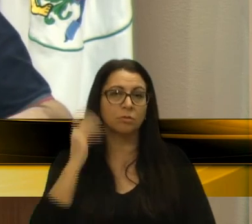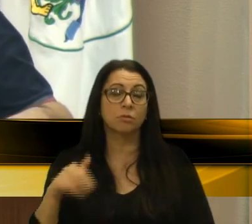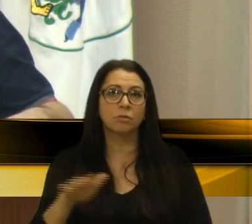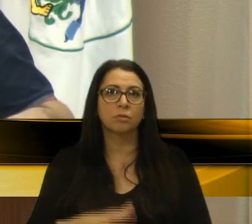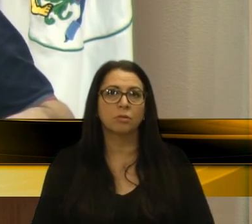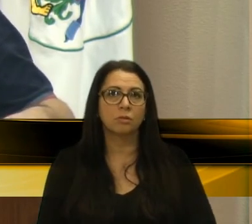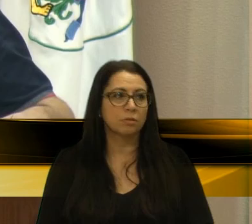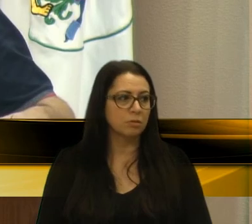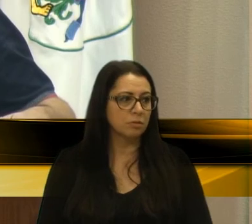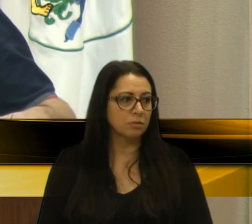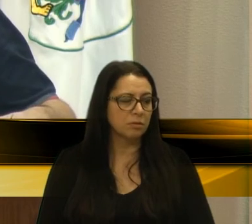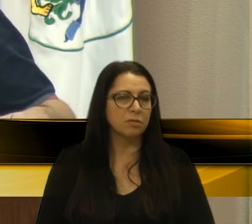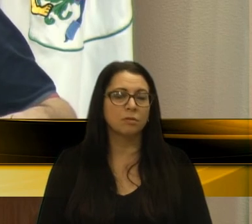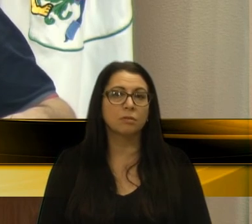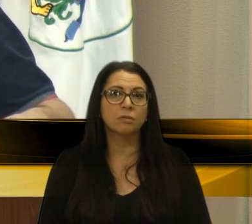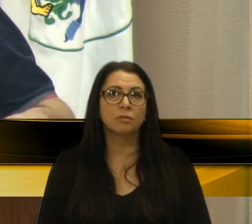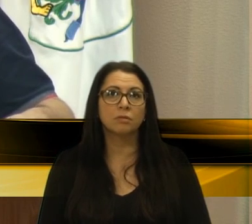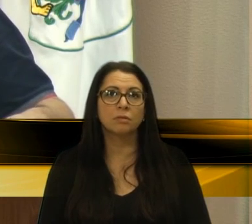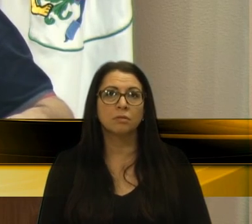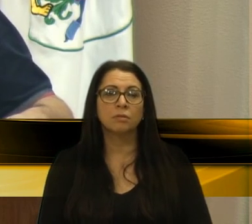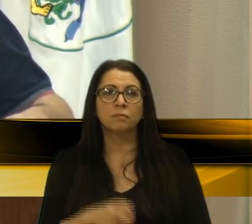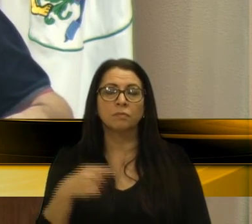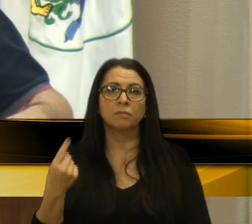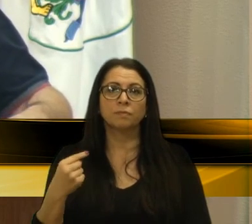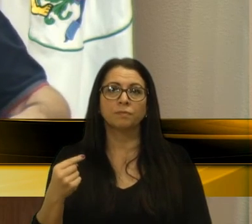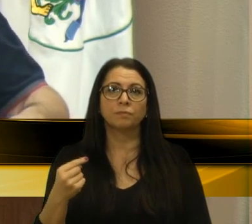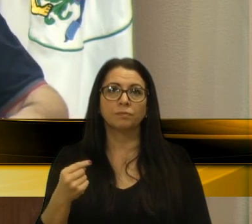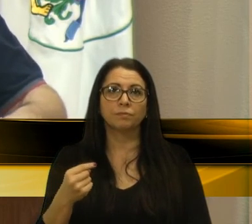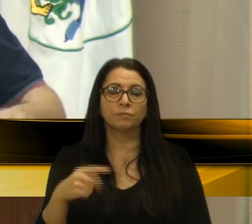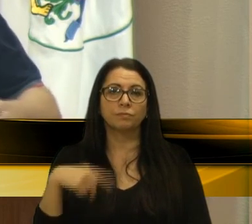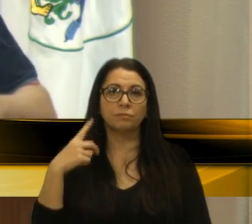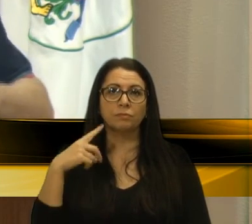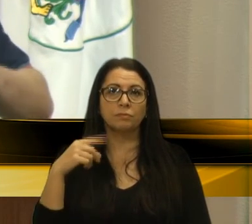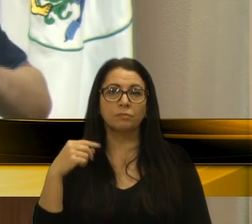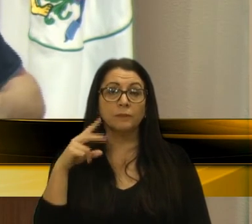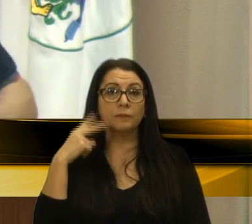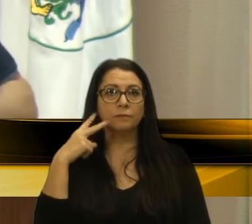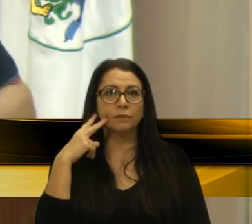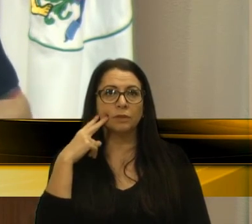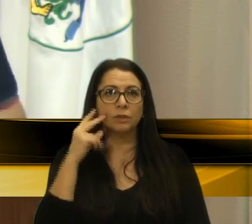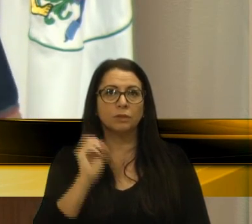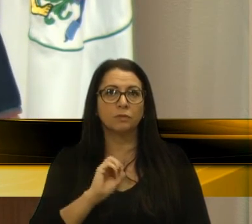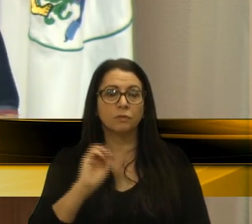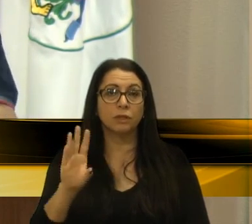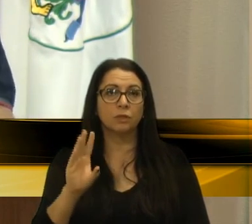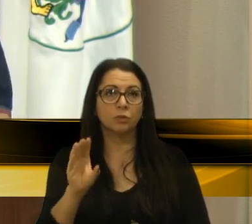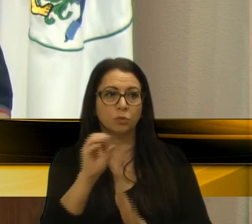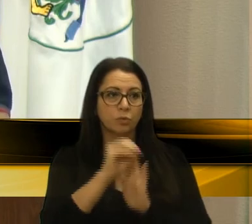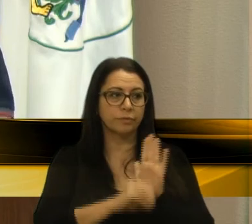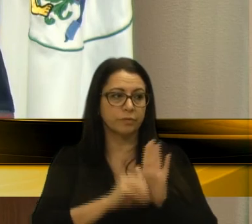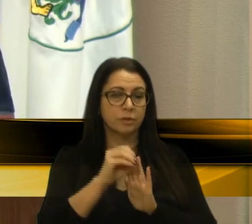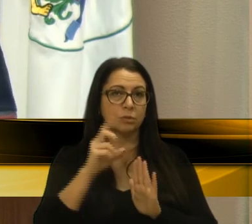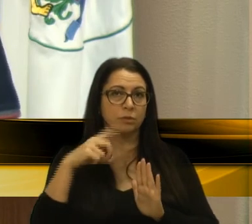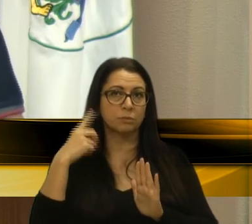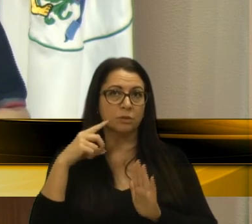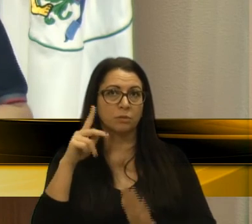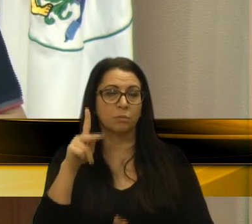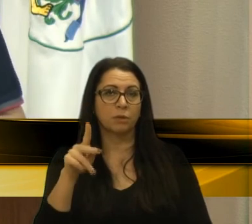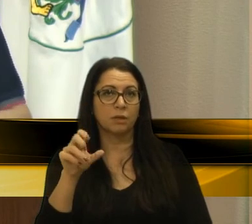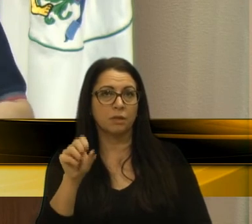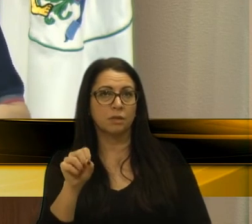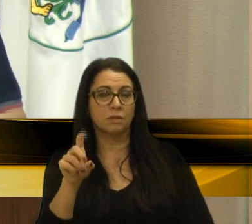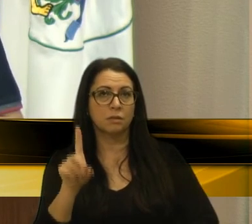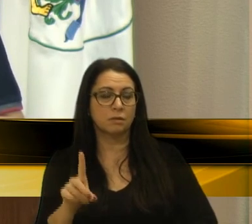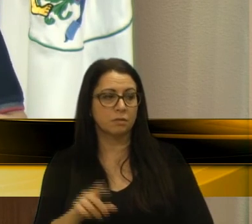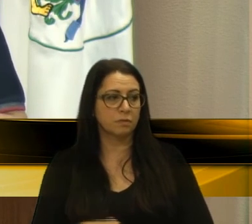Eu já pedi autorização da bancada, conversei com os outros vereadores, estou enviando hoje um ofício para os deputados do PSB, deputado